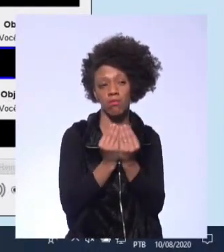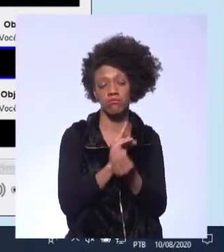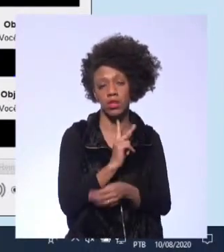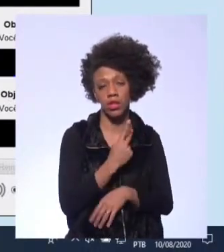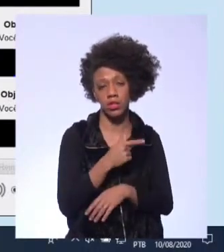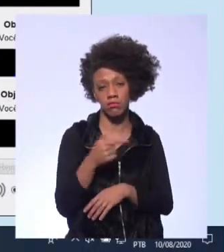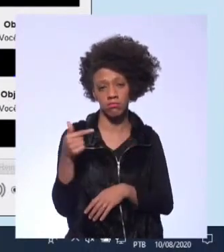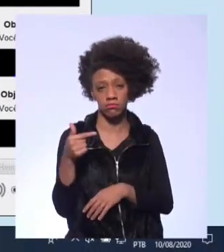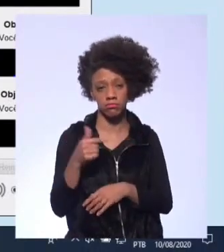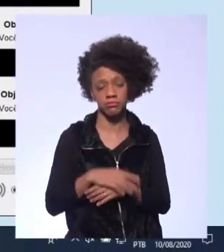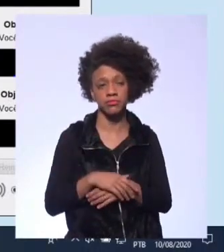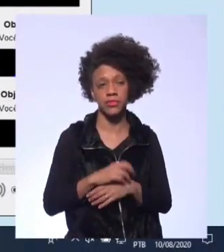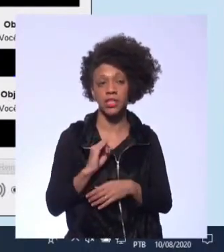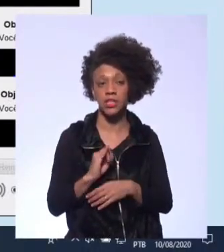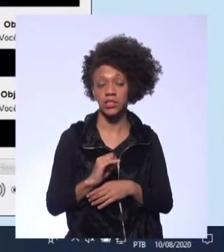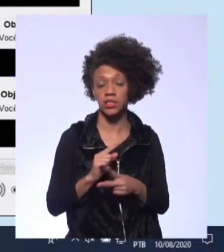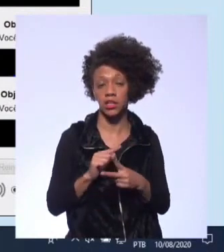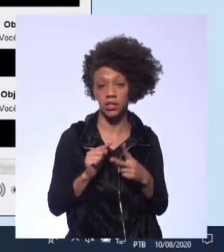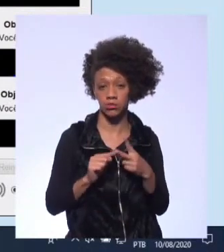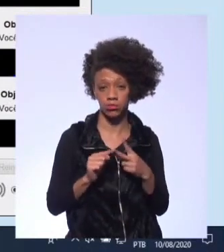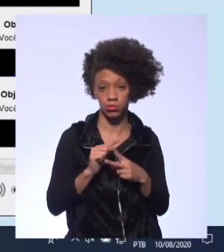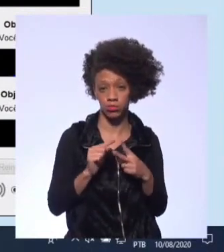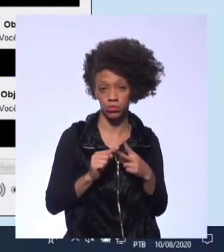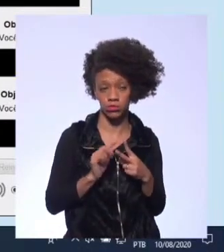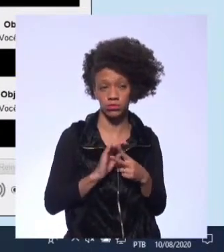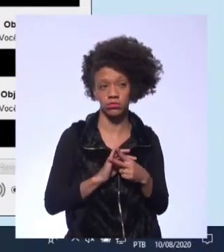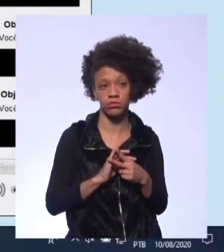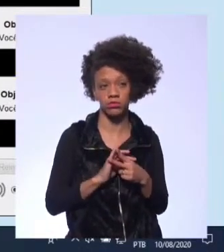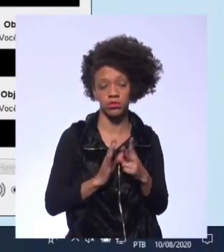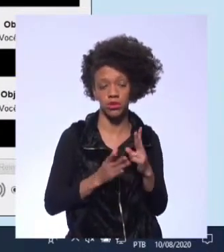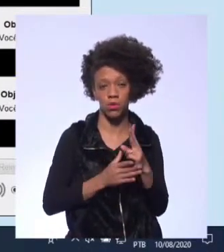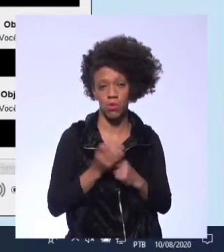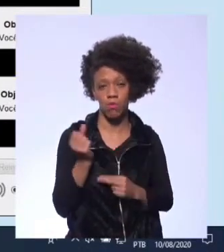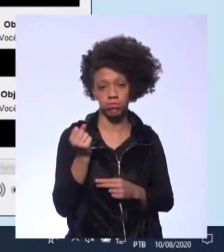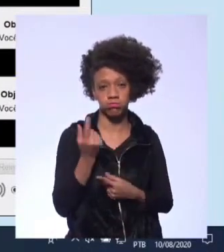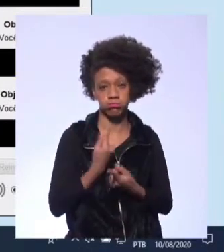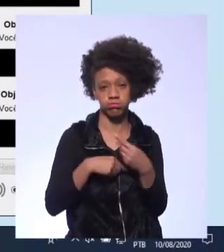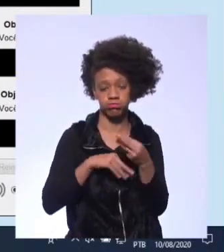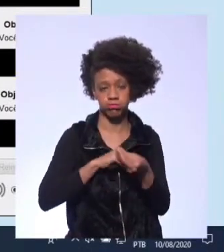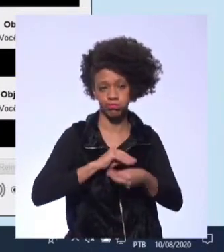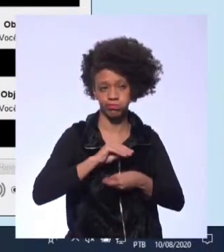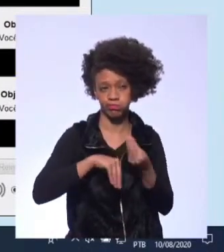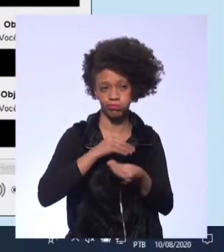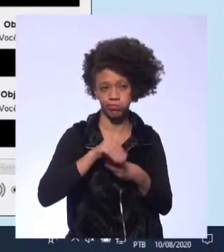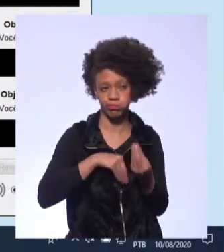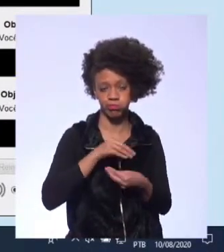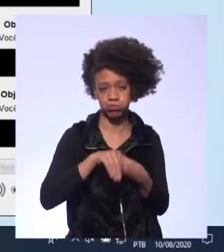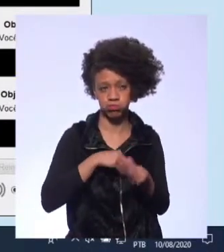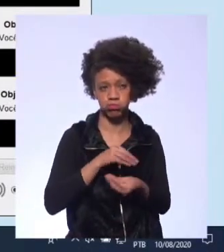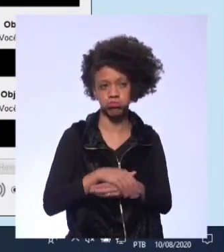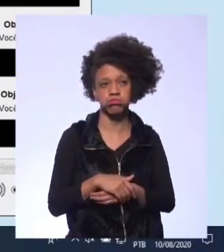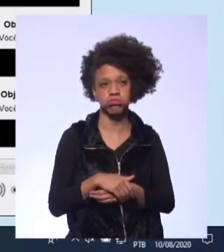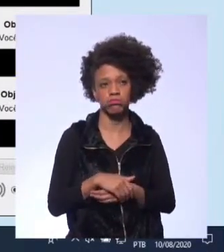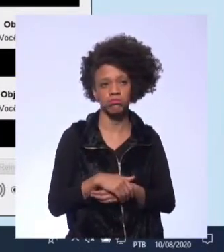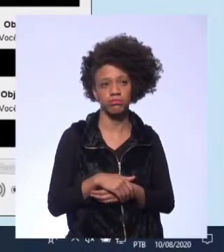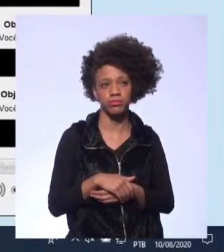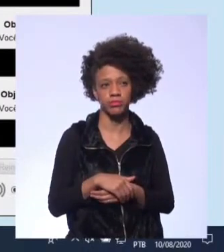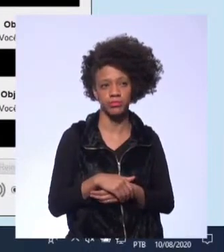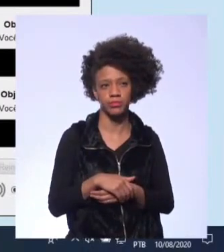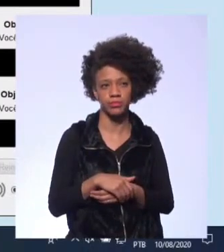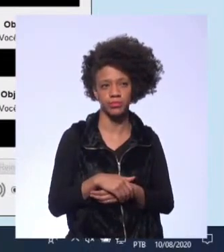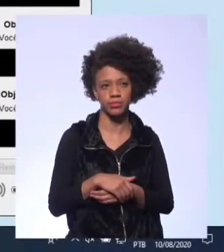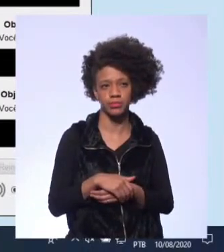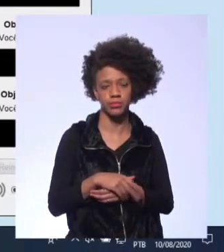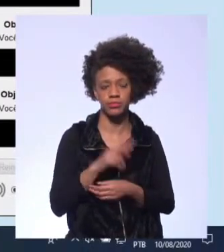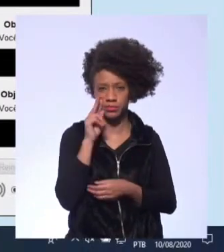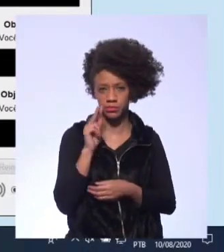hidrogênio. Se eu pegar e fazer o rearranjo entre esses 2 componentes da minha reação, deixa eu pôr um pouquinho mais perto aqui, ficar bonitinho, ó. Tudo